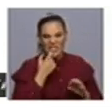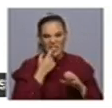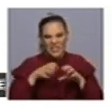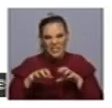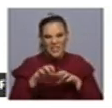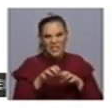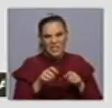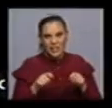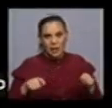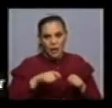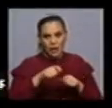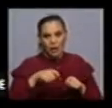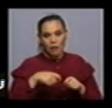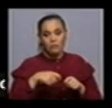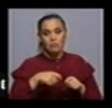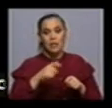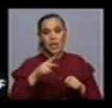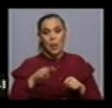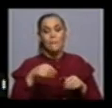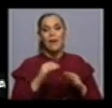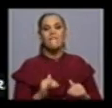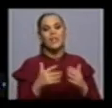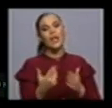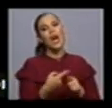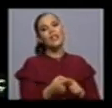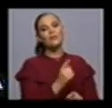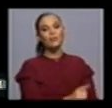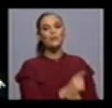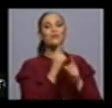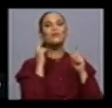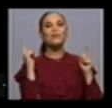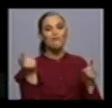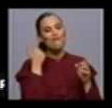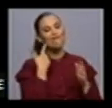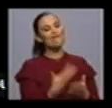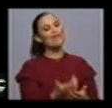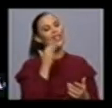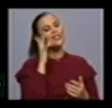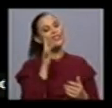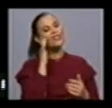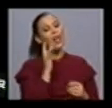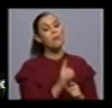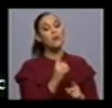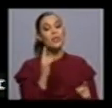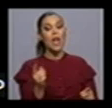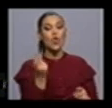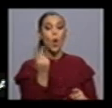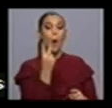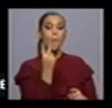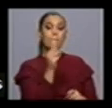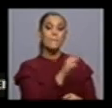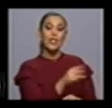quilómetros. Agora, esta fase é particularmente interessante por uma razão, e é isto que distingue esta teoria de todas as outras. É que durante esses 2 milhões de anos, e